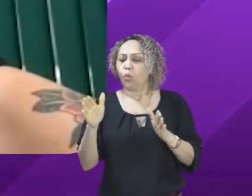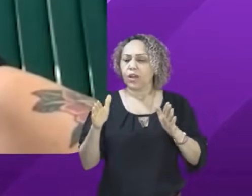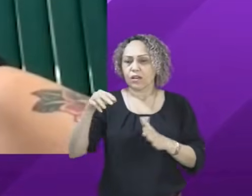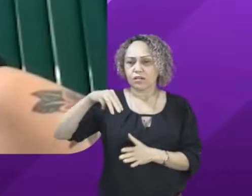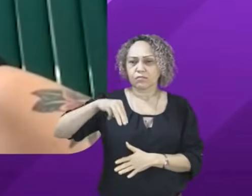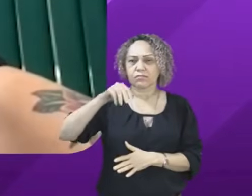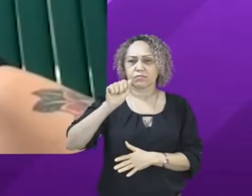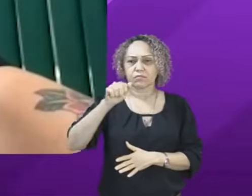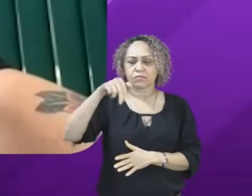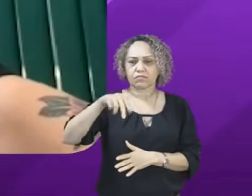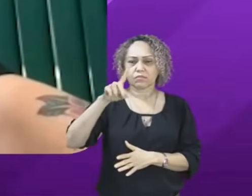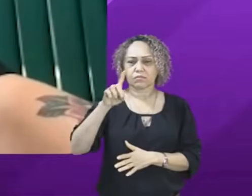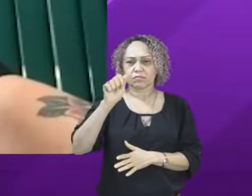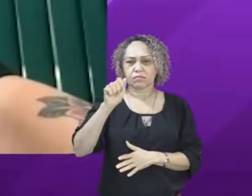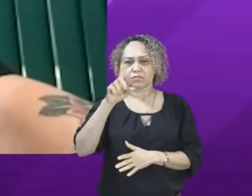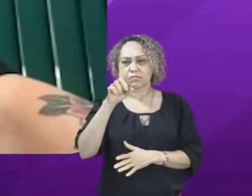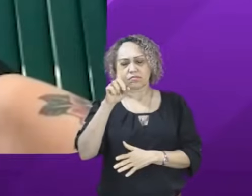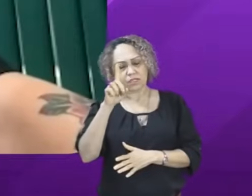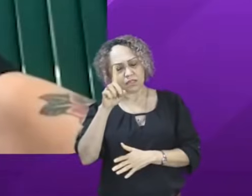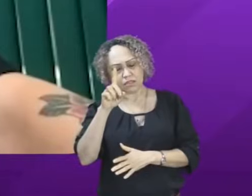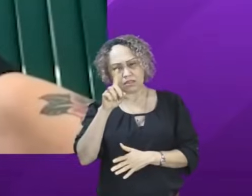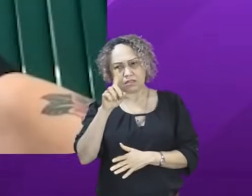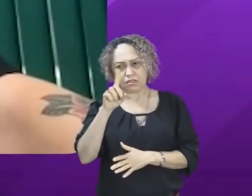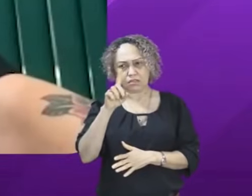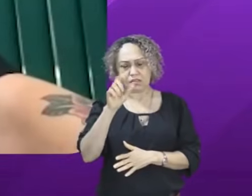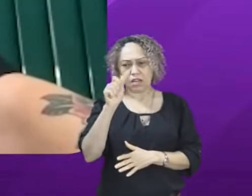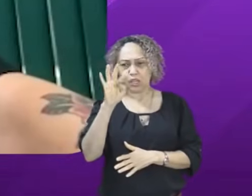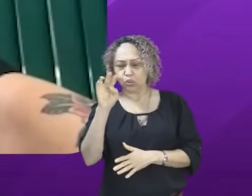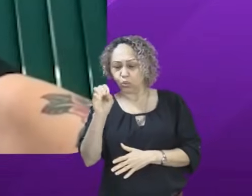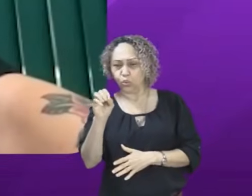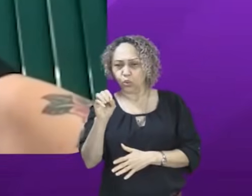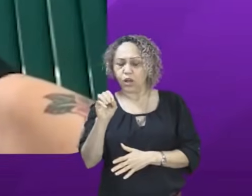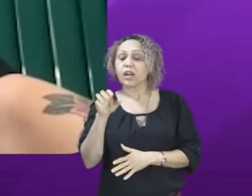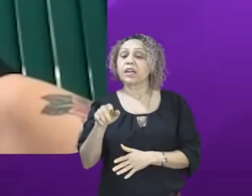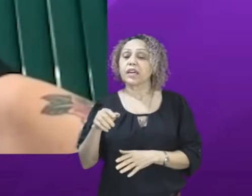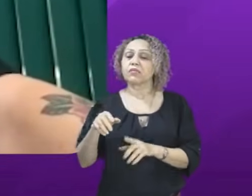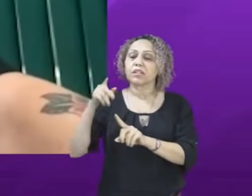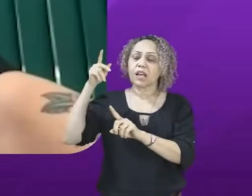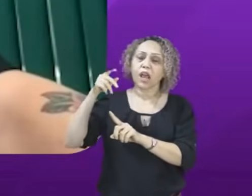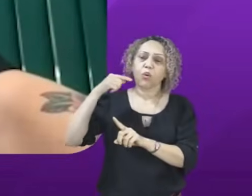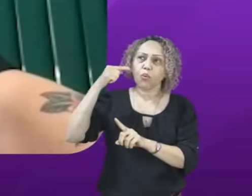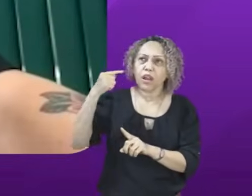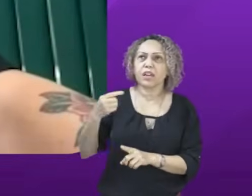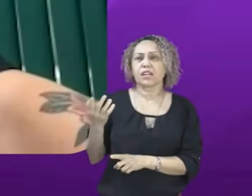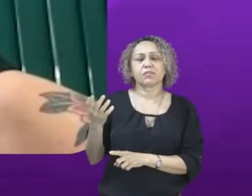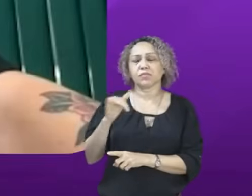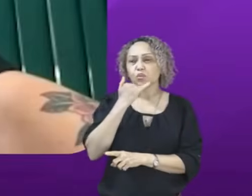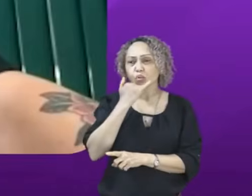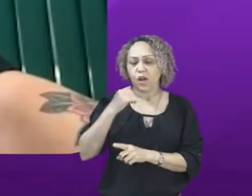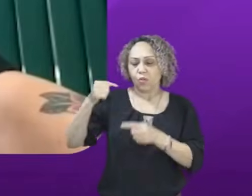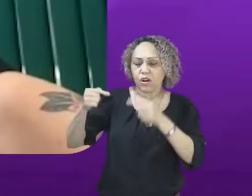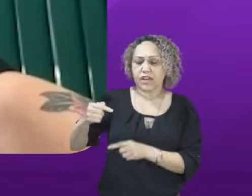defende? Uma coisa, o mandato que você apoia, o político que você apoia, você tem que entender qual